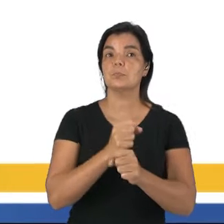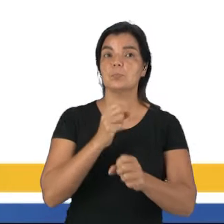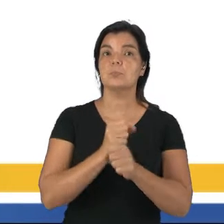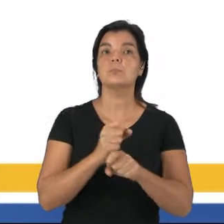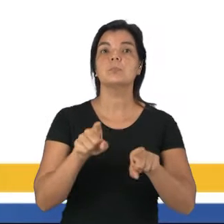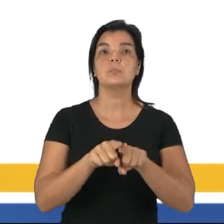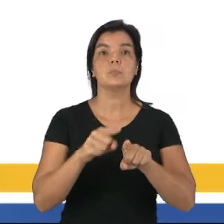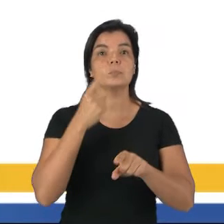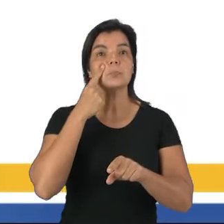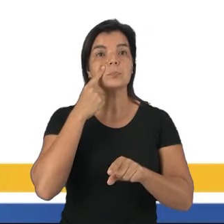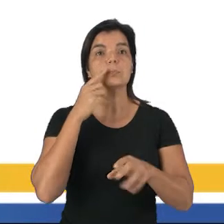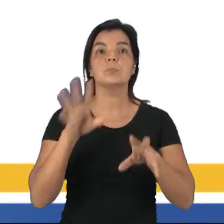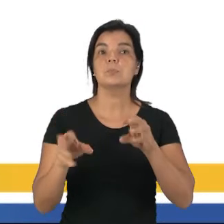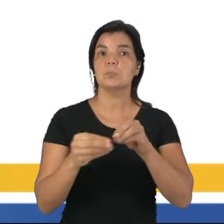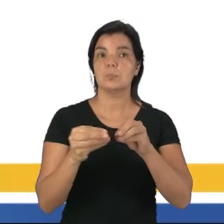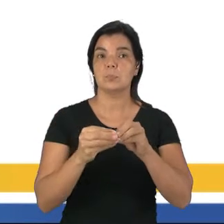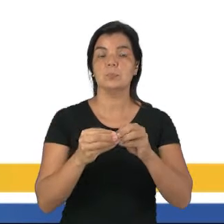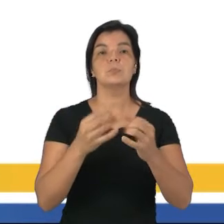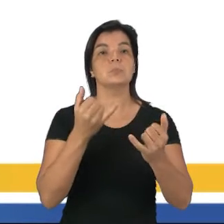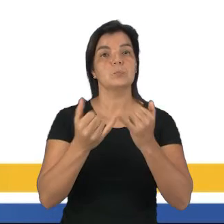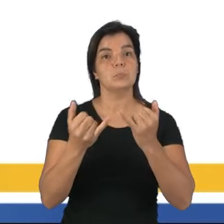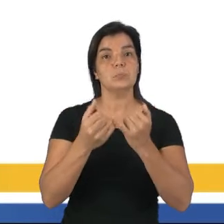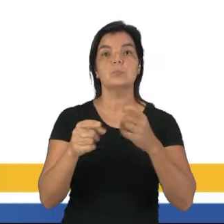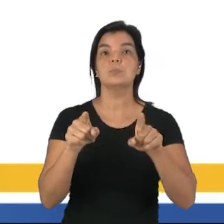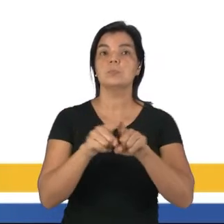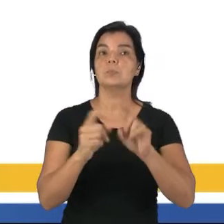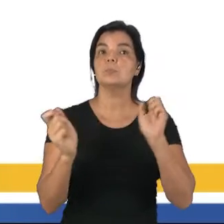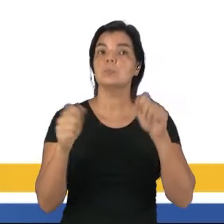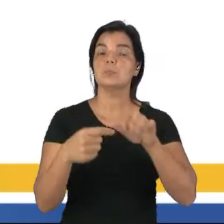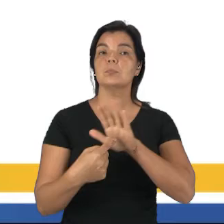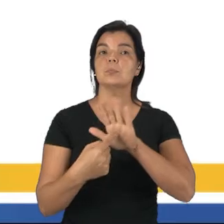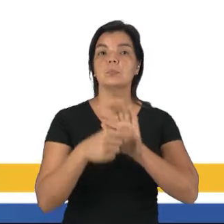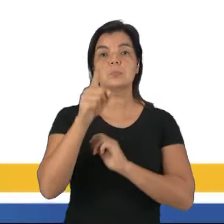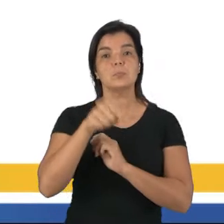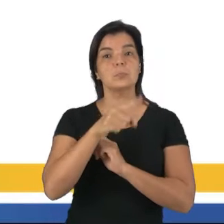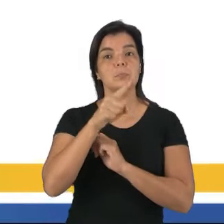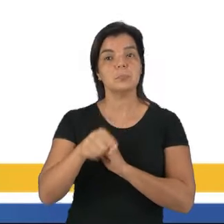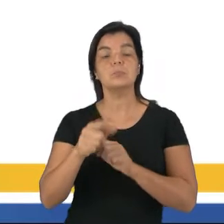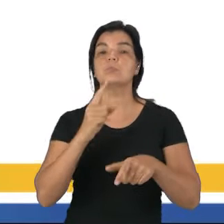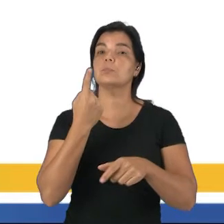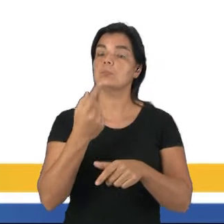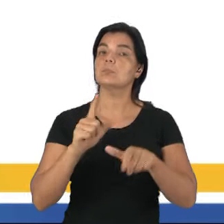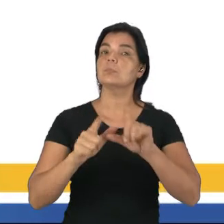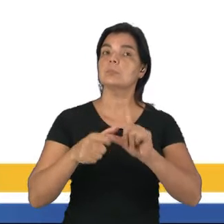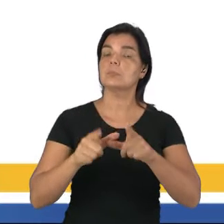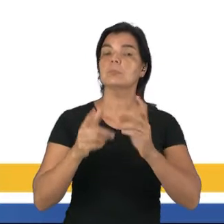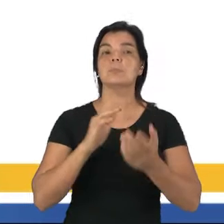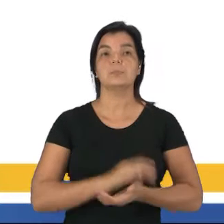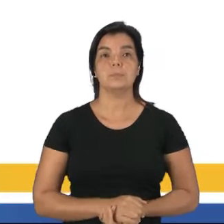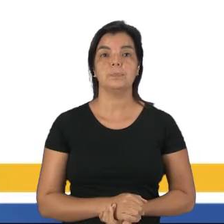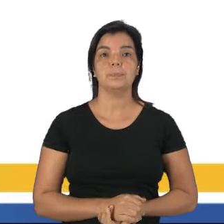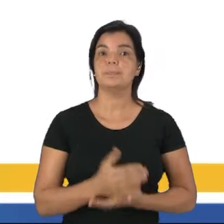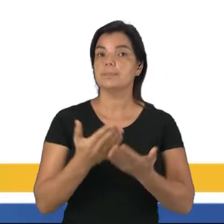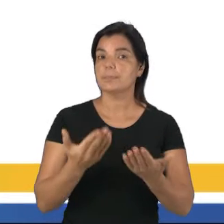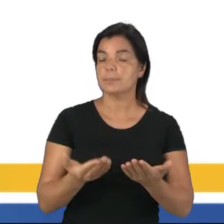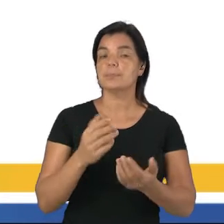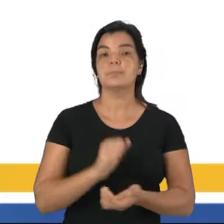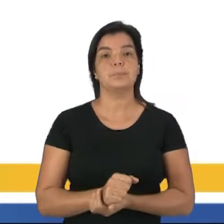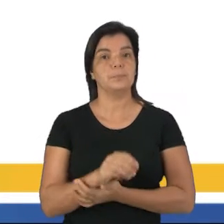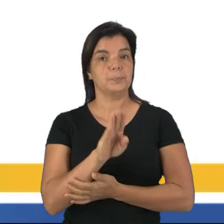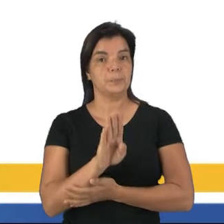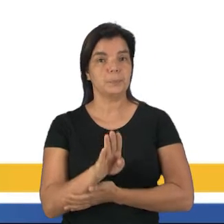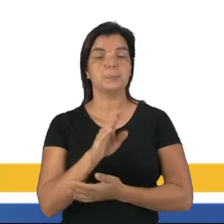adição, devemos procurar adicionar os termos semelhantes, de tal modo que possamos cancelar uma das incógnitas, que nesse caso vai ser o